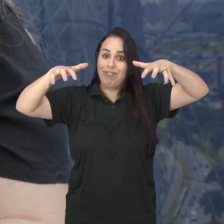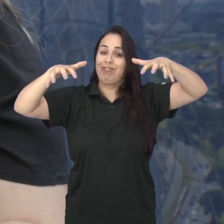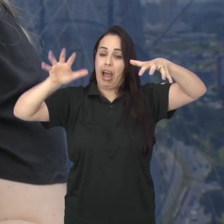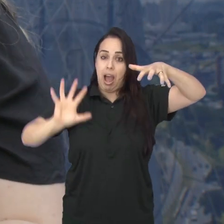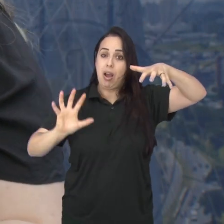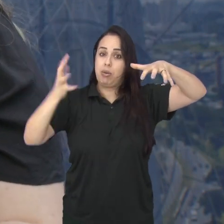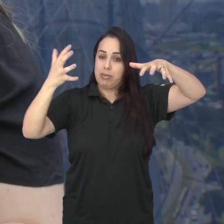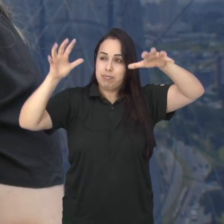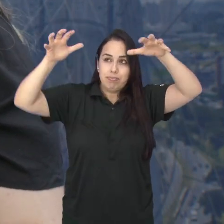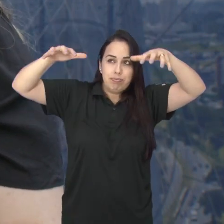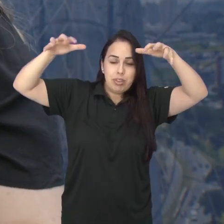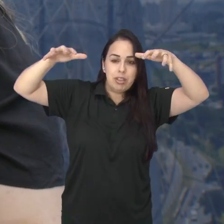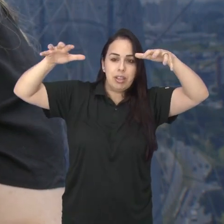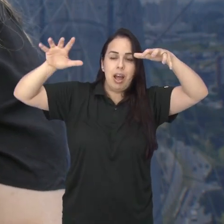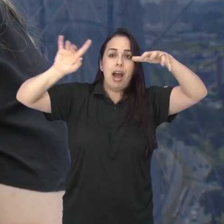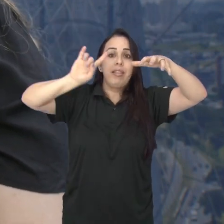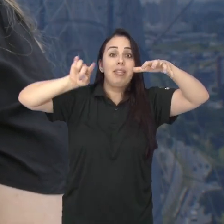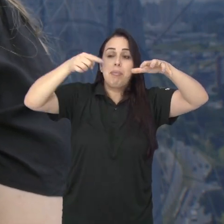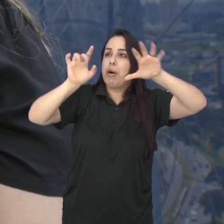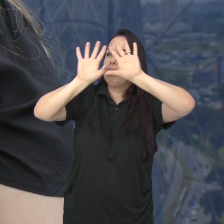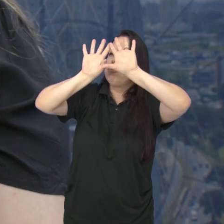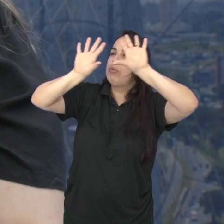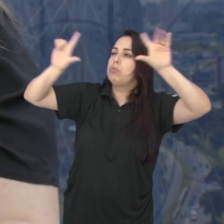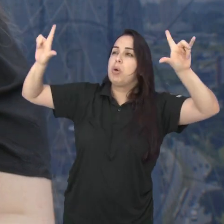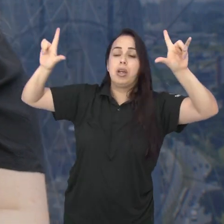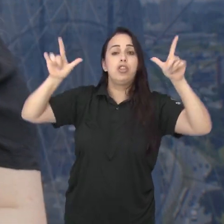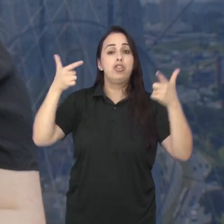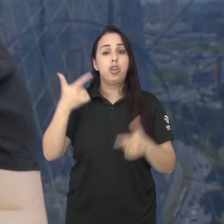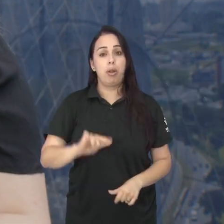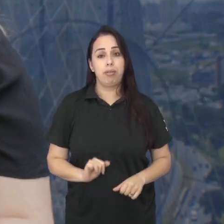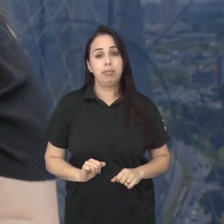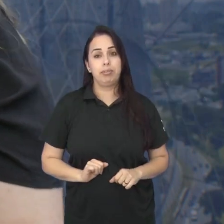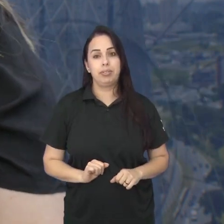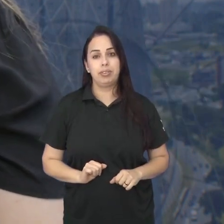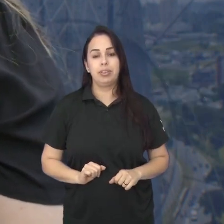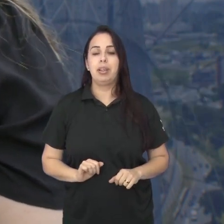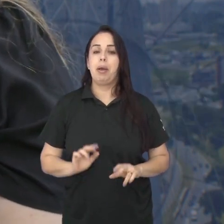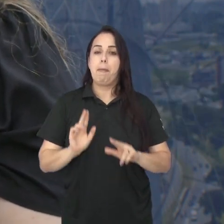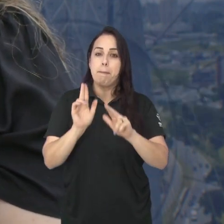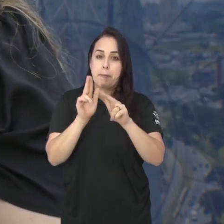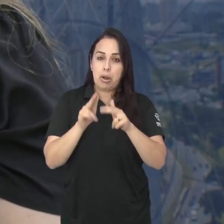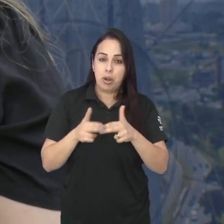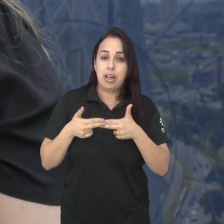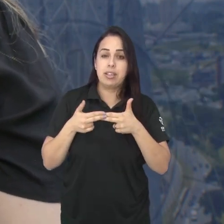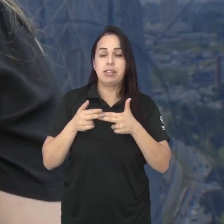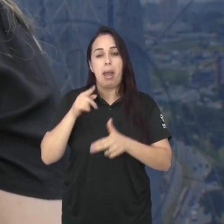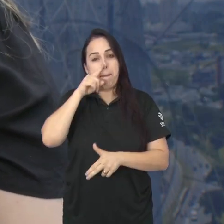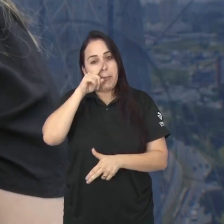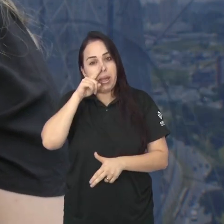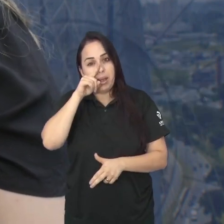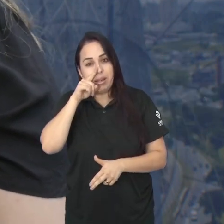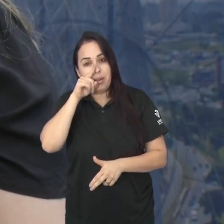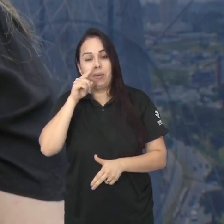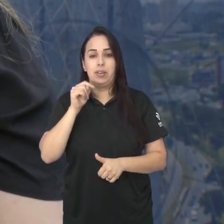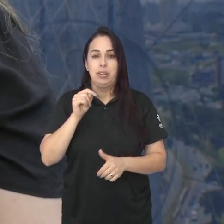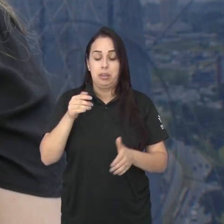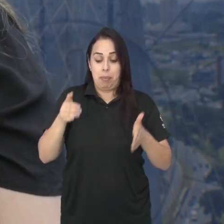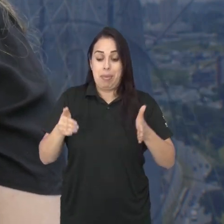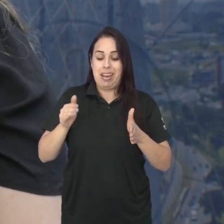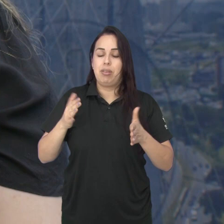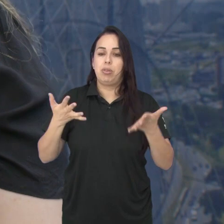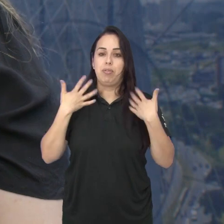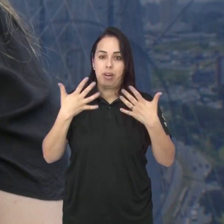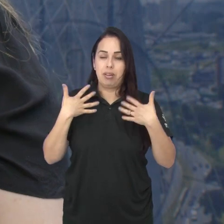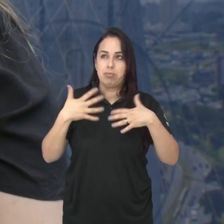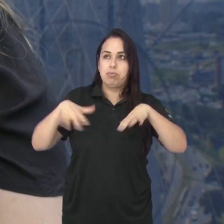e passado um tempo você já vê que o céu está limpo novamente. Esse é o perigo das células que a gente vê aí na época